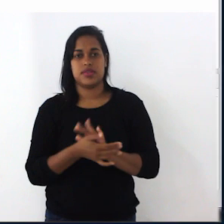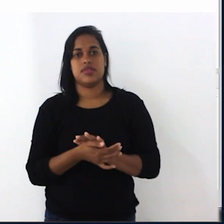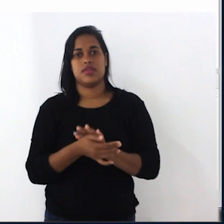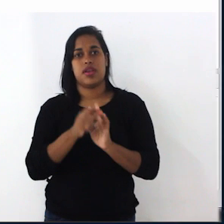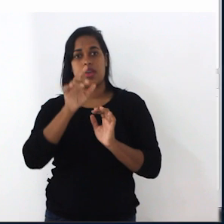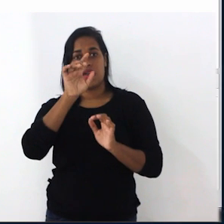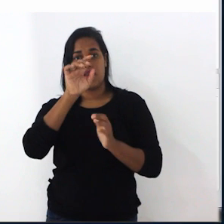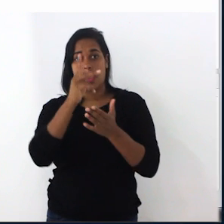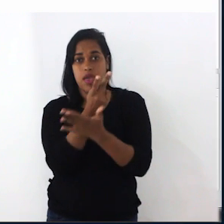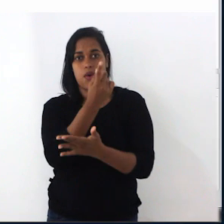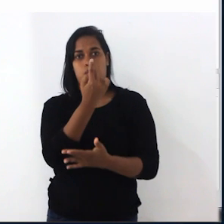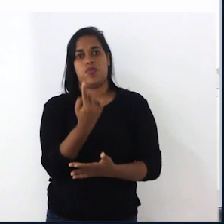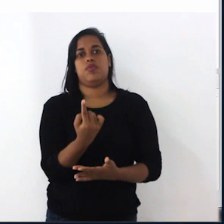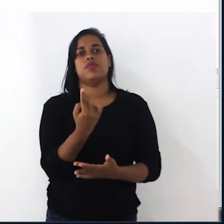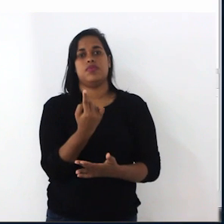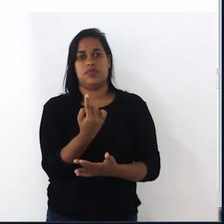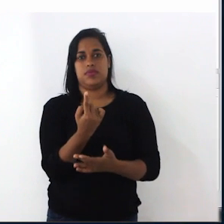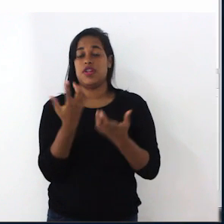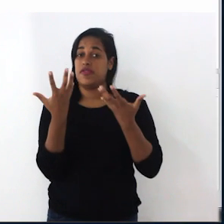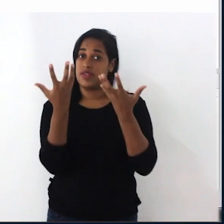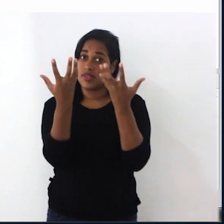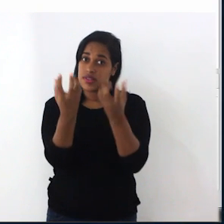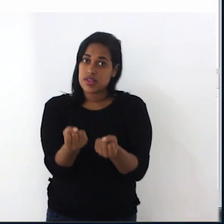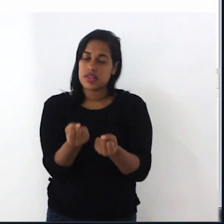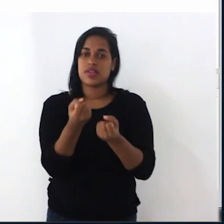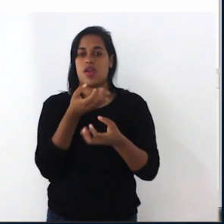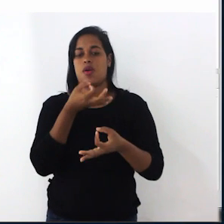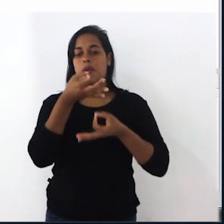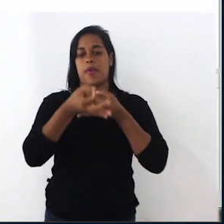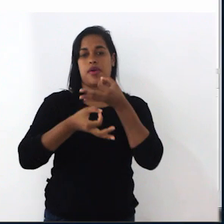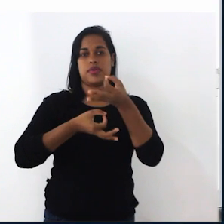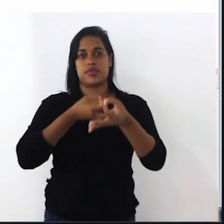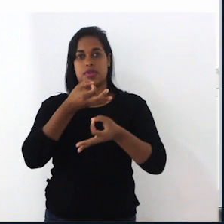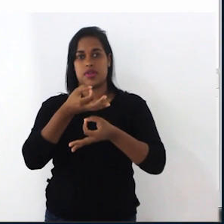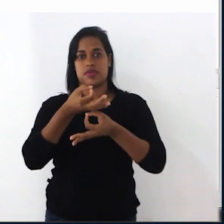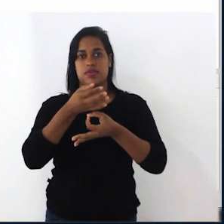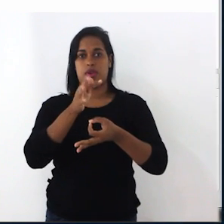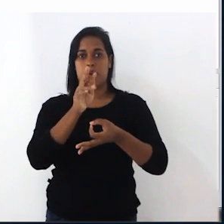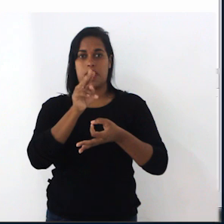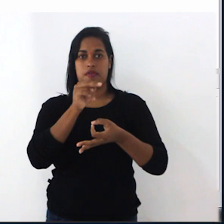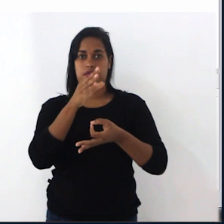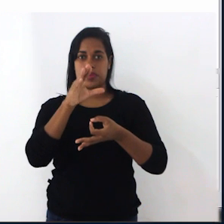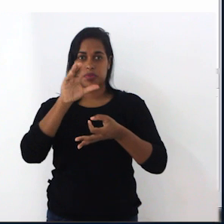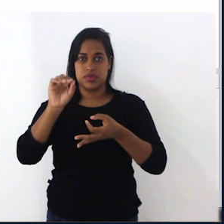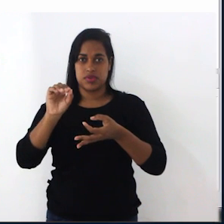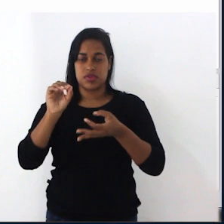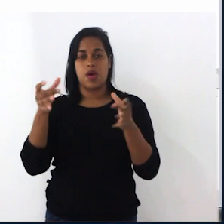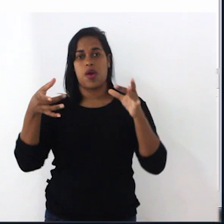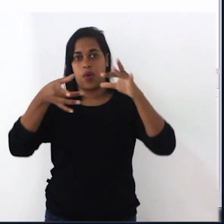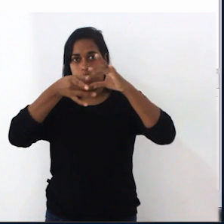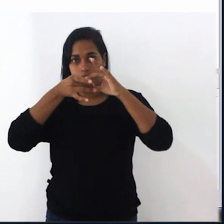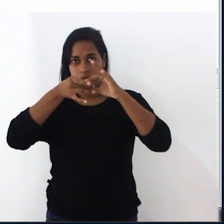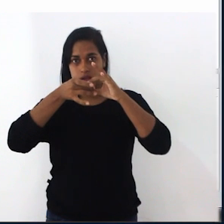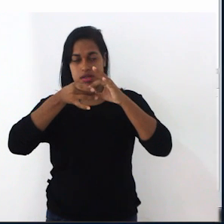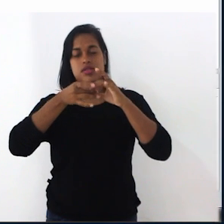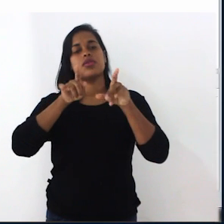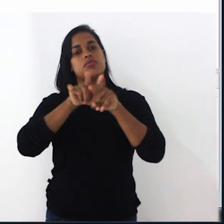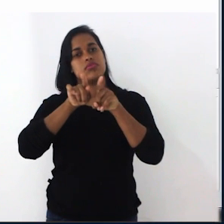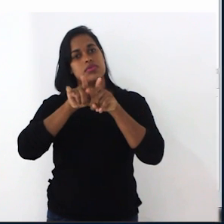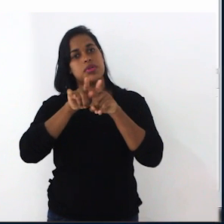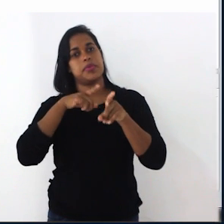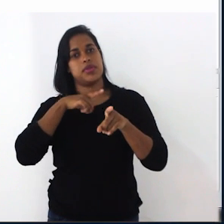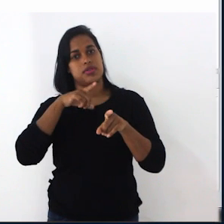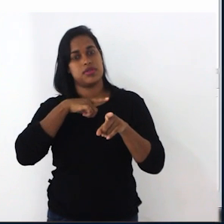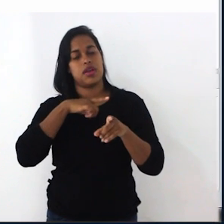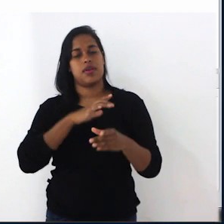erro num. O erro num ele vai aceitar como argumento, é uma função que aceita como argumento uma conexão, a gente tem aqui a nossa